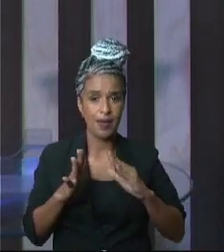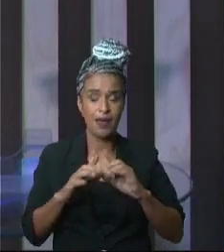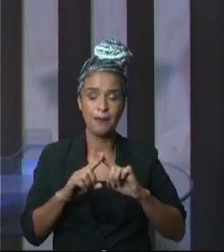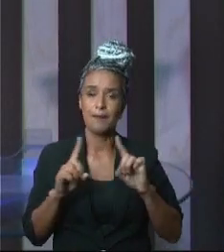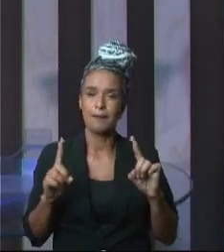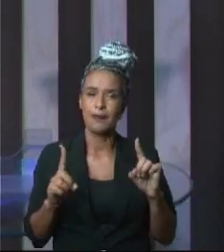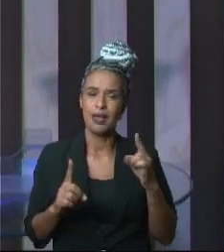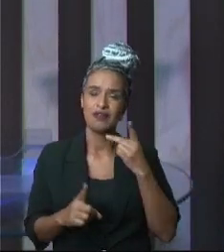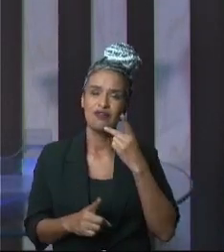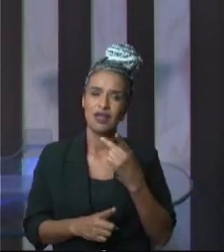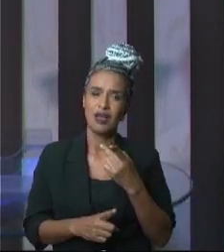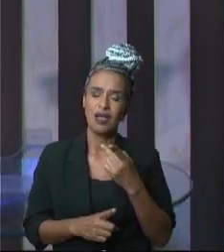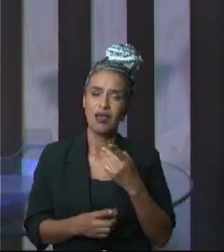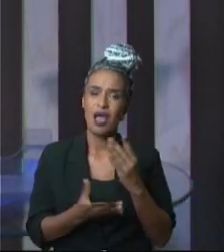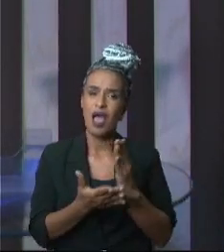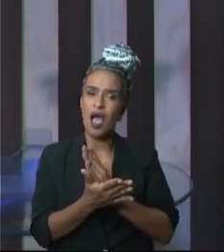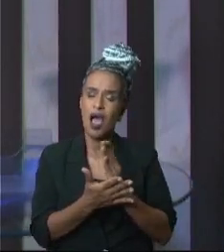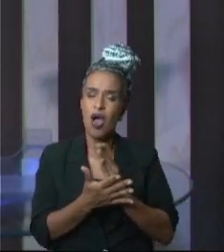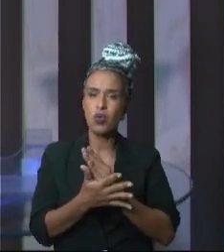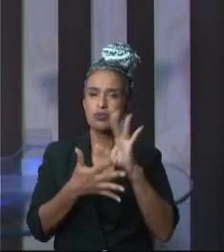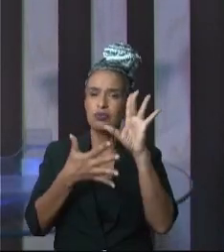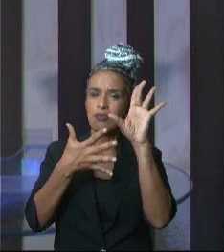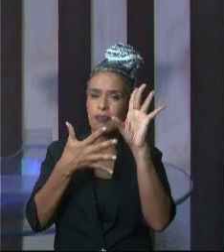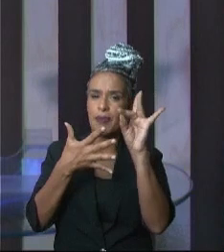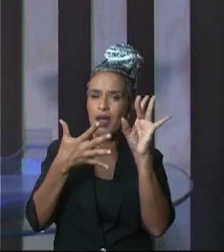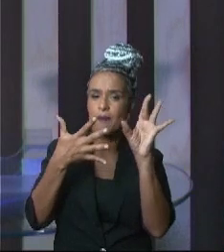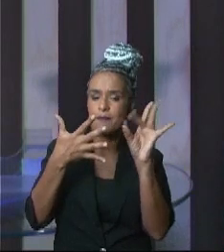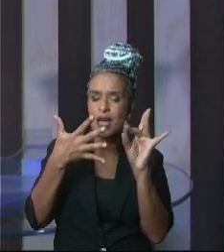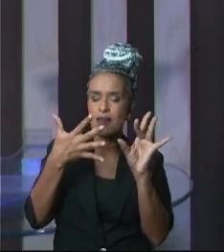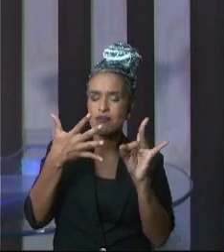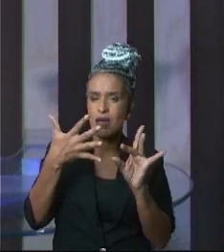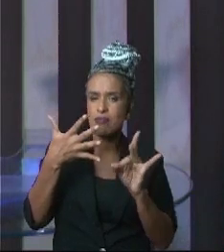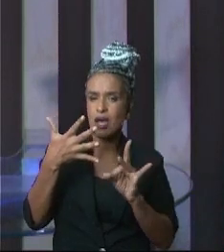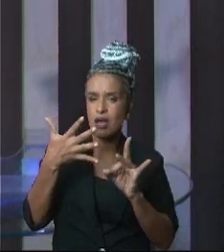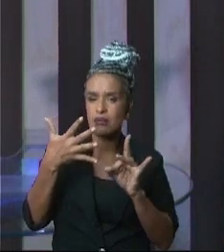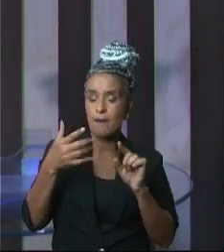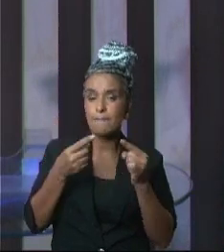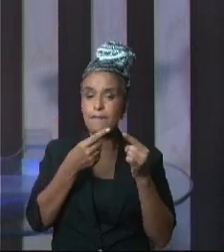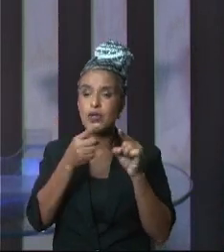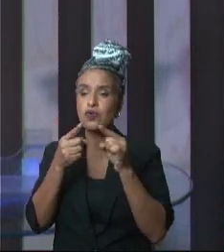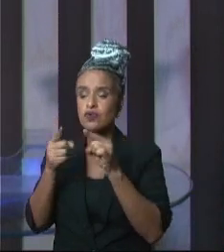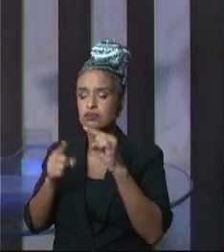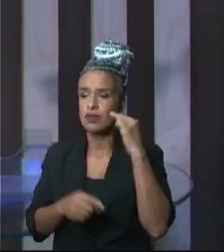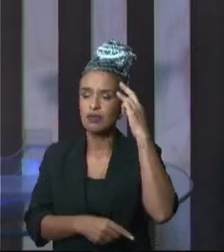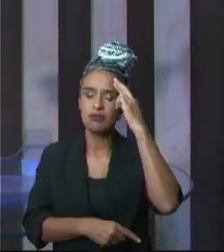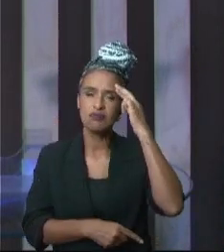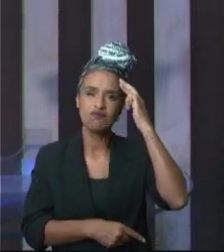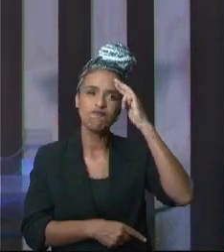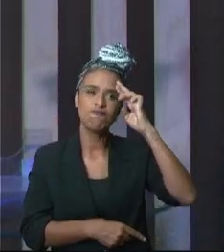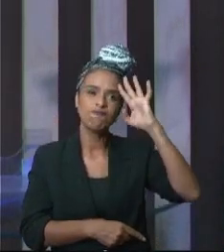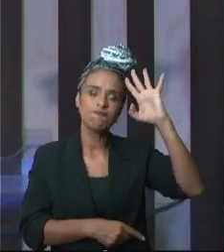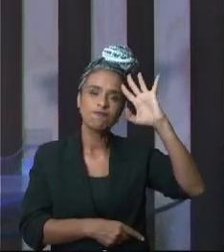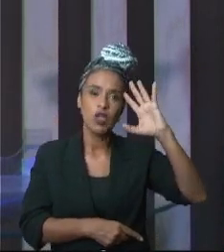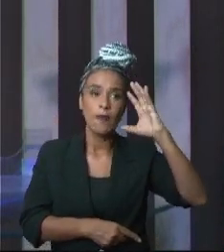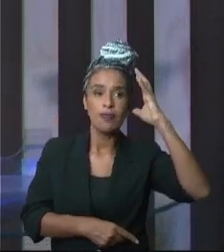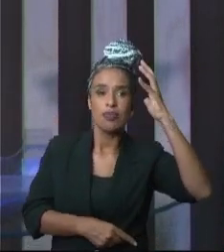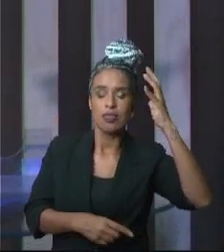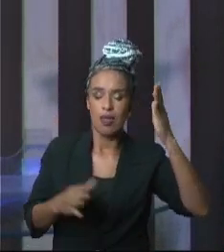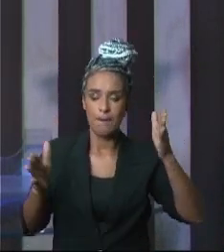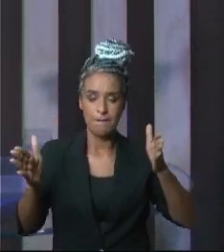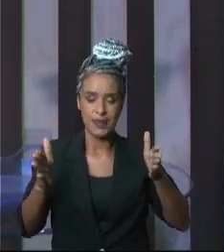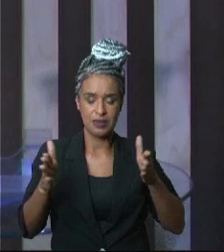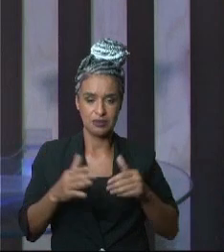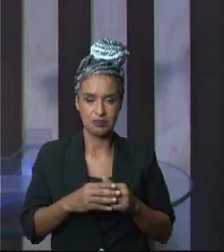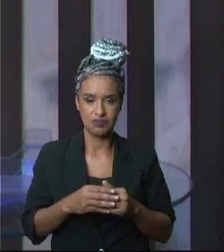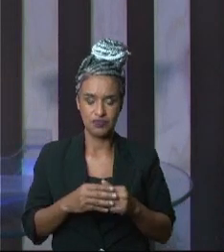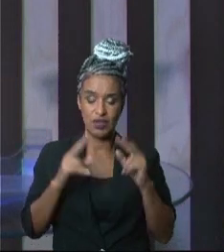Mas eu queria trazer alguns elementos para a gente refletir sobre essa tempestade. Então, vejam bem,